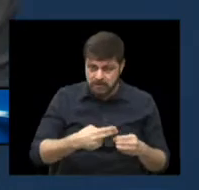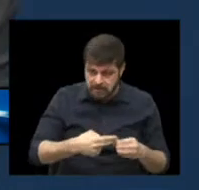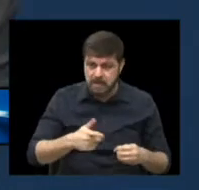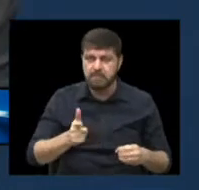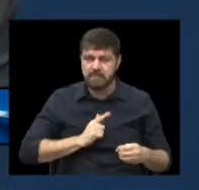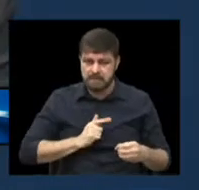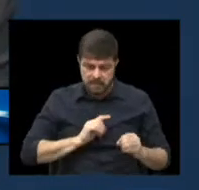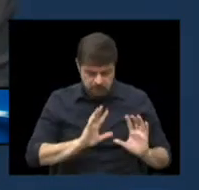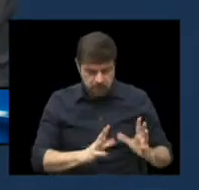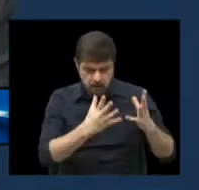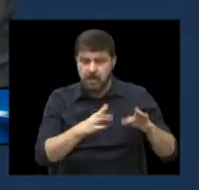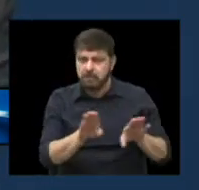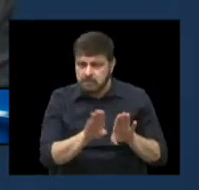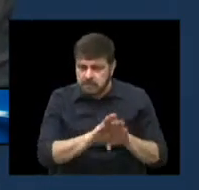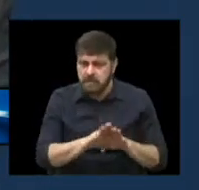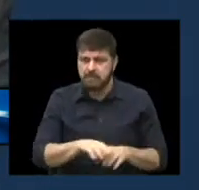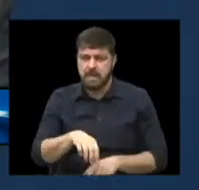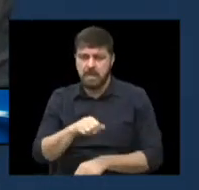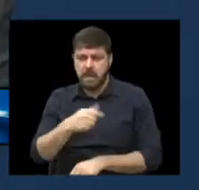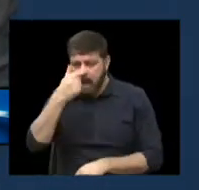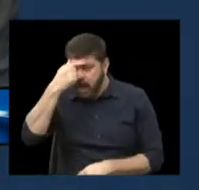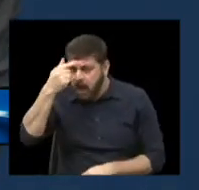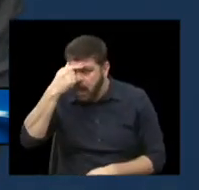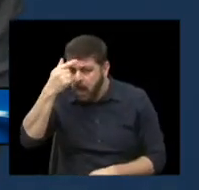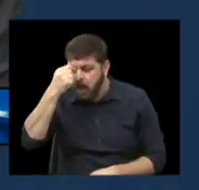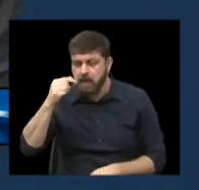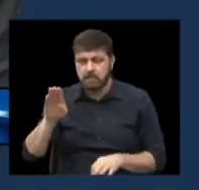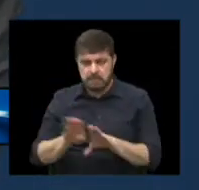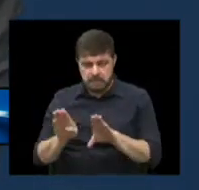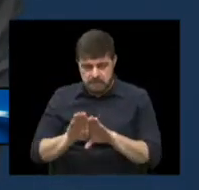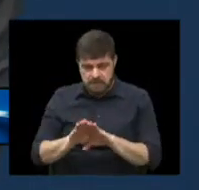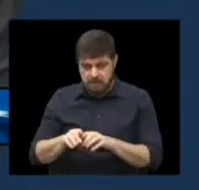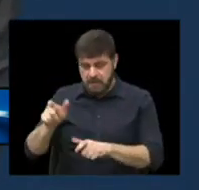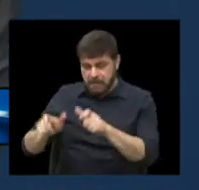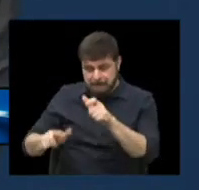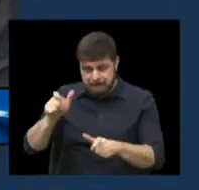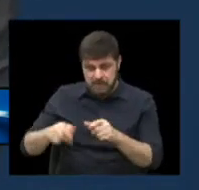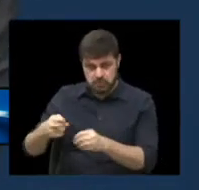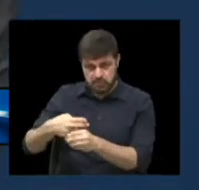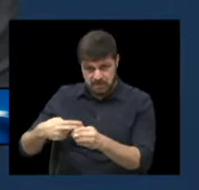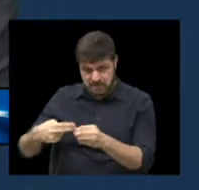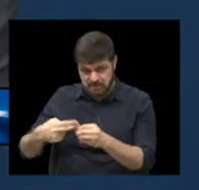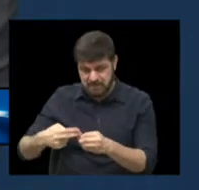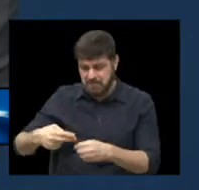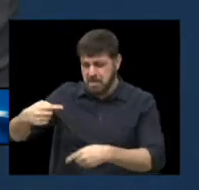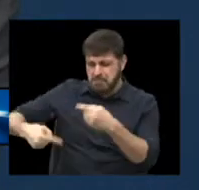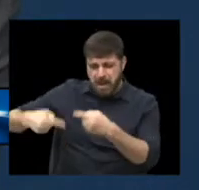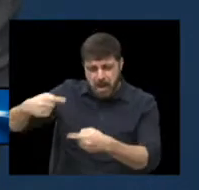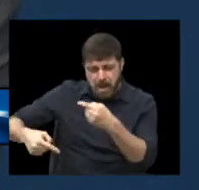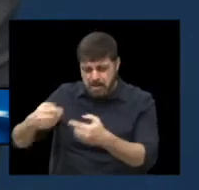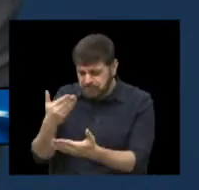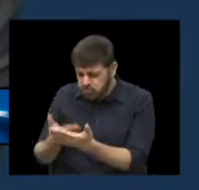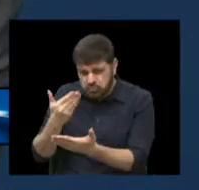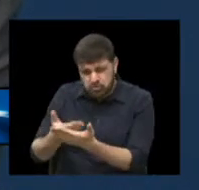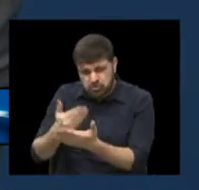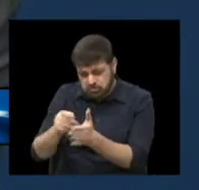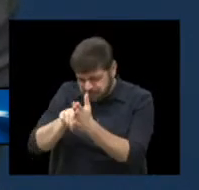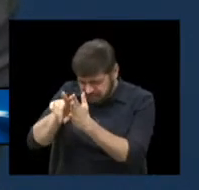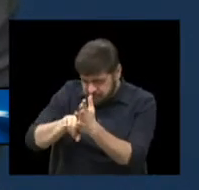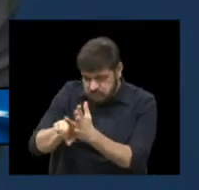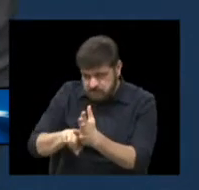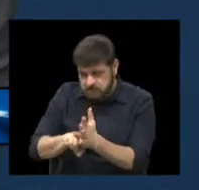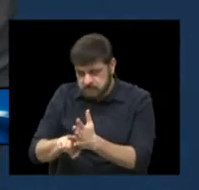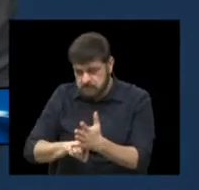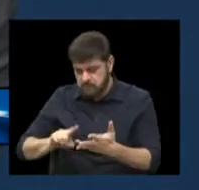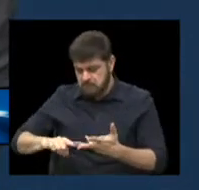no qual acadêmicos, membros da comunidade da Unicamp debateram de maneira qualificada e aprofundada alguns aspectos